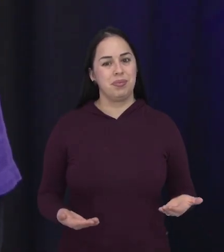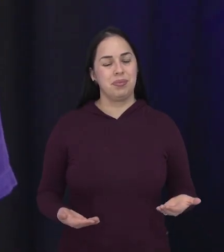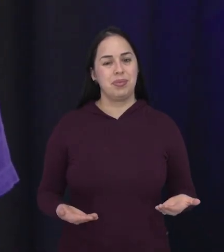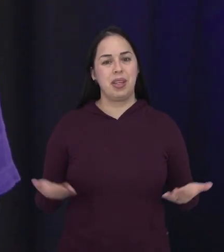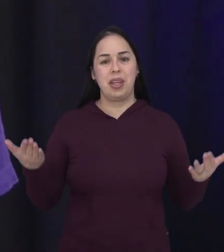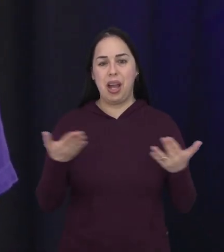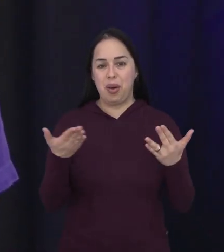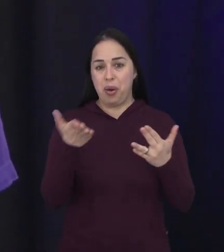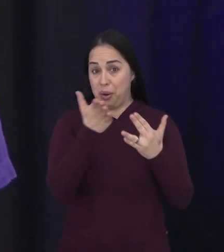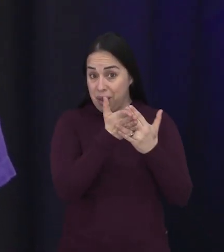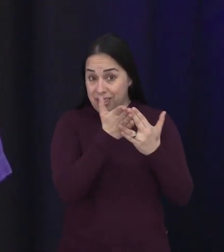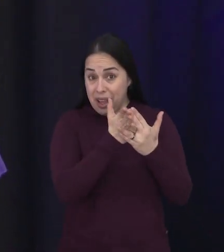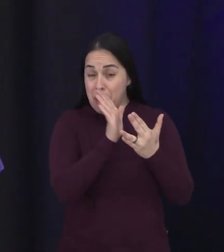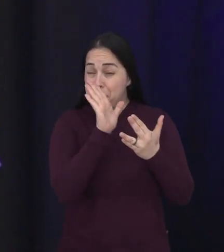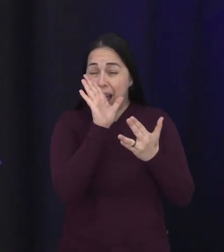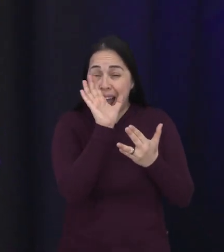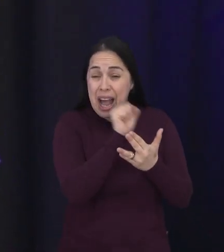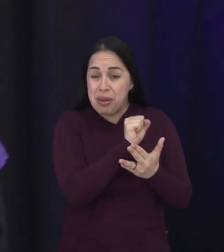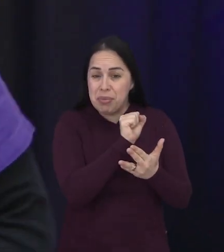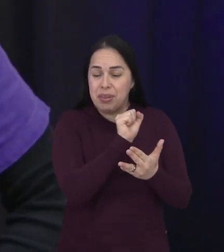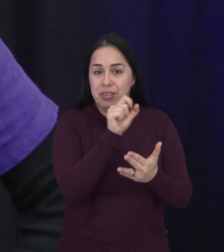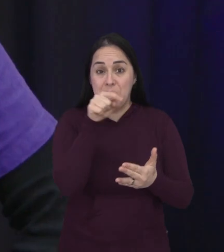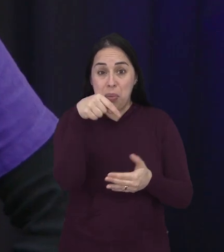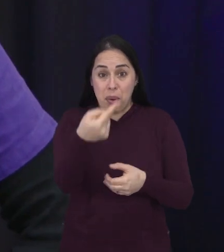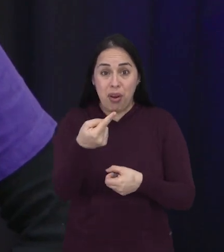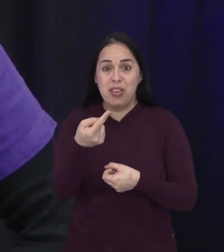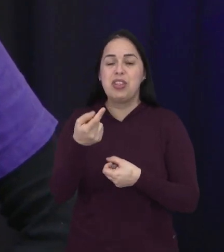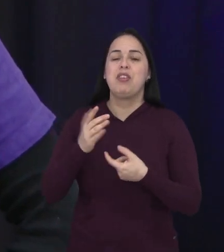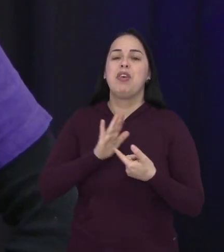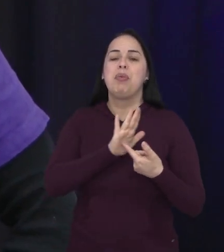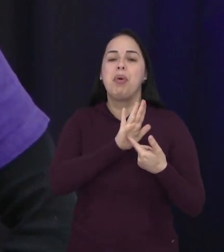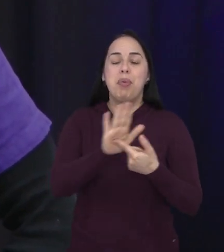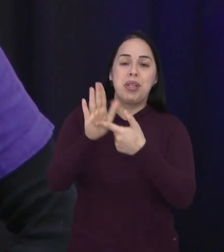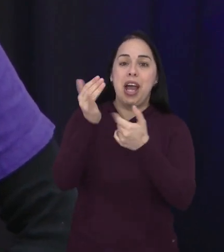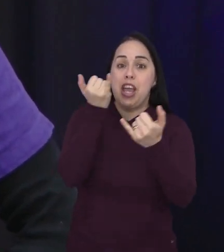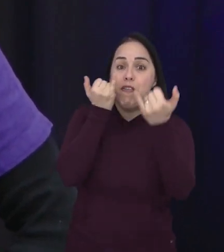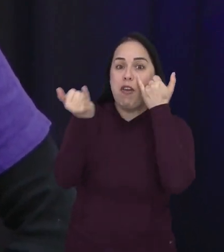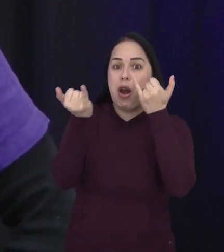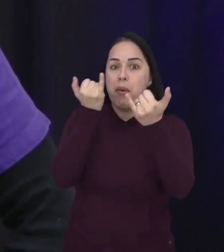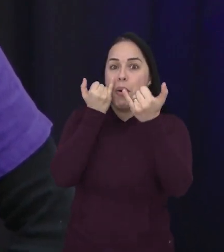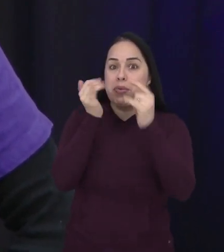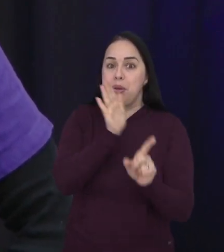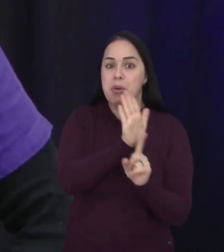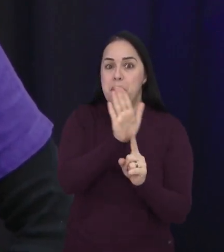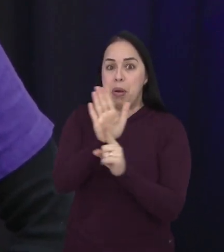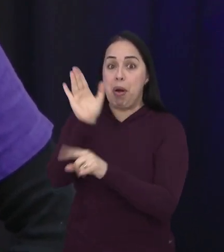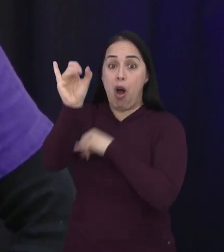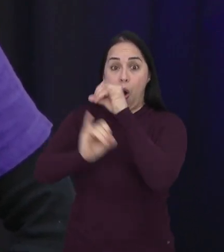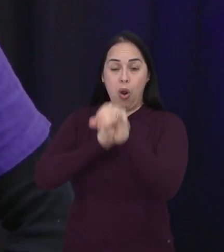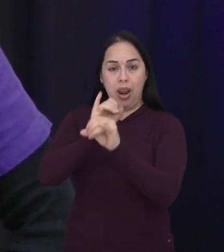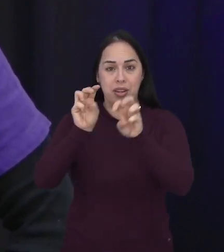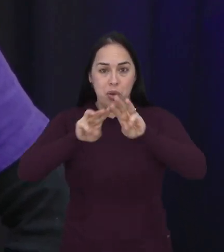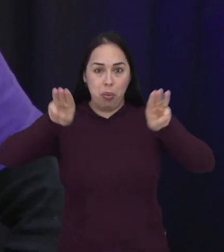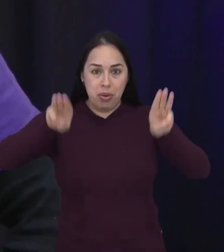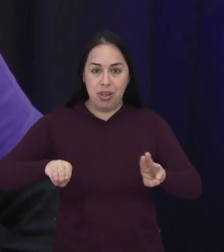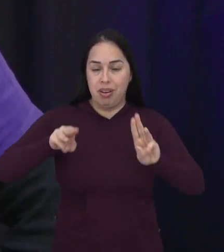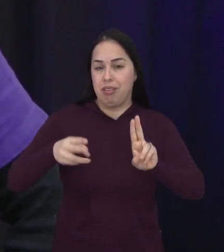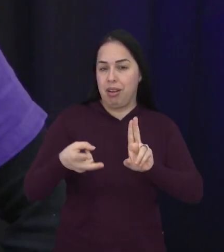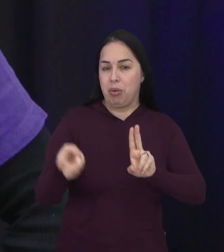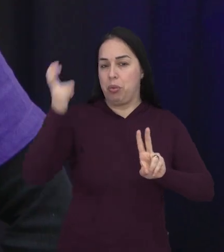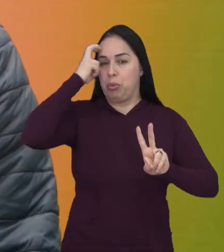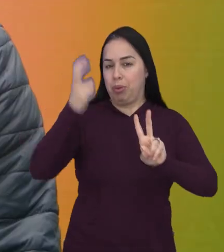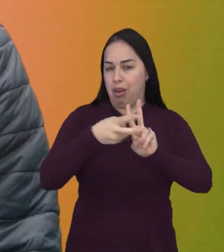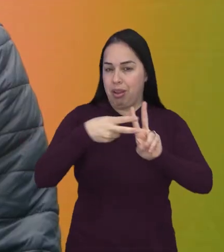Mais uma pausa no Conexão Cultura, mas é rápida, viu? Daqui a pouco tem informações sobre exposições online do Museu das